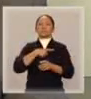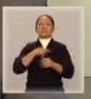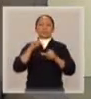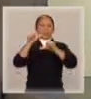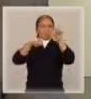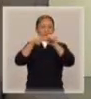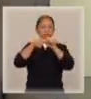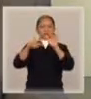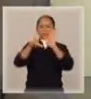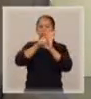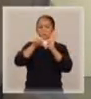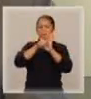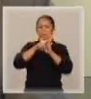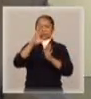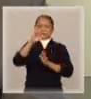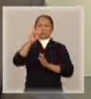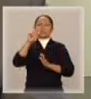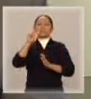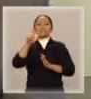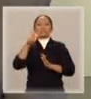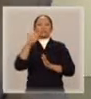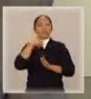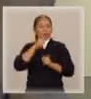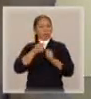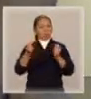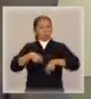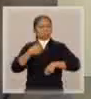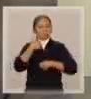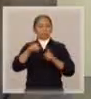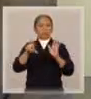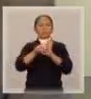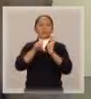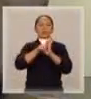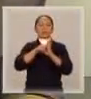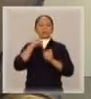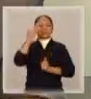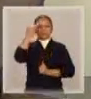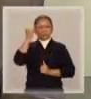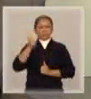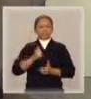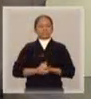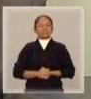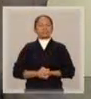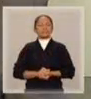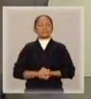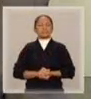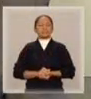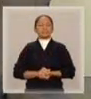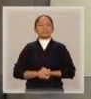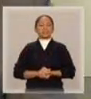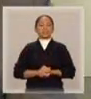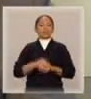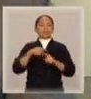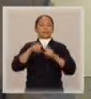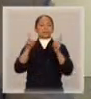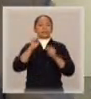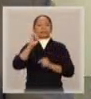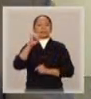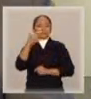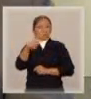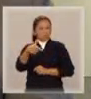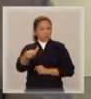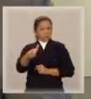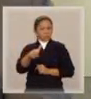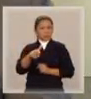mudança no Código Civil, eles até têm a possibilidade, porque a lei agora prevê, de aplicar a guarda compartilhada. Mas se não houver